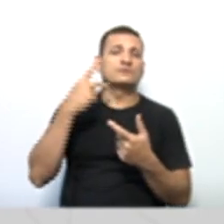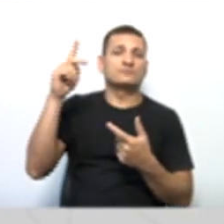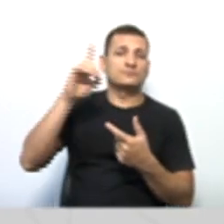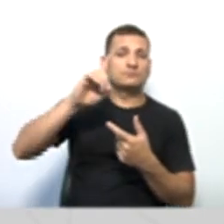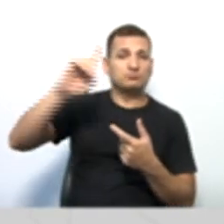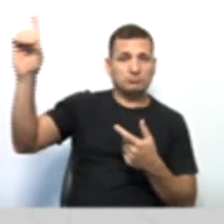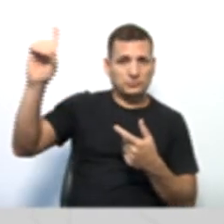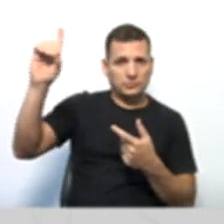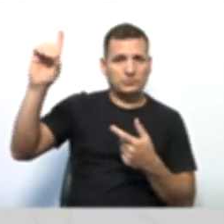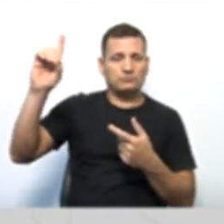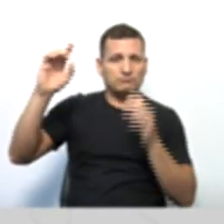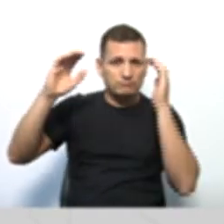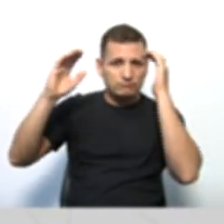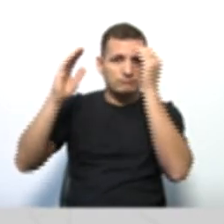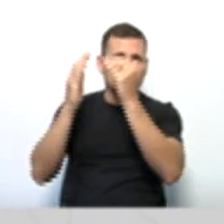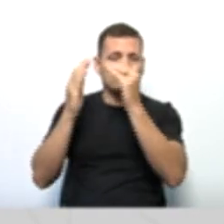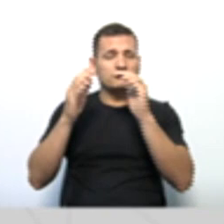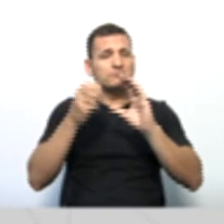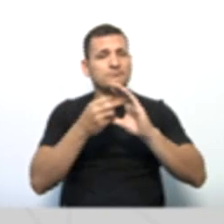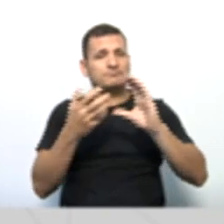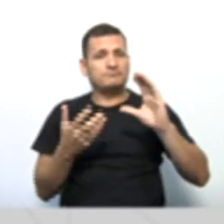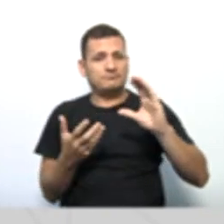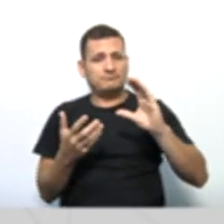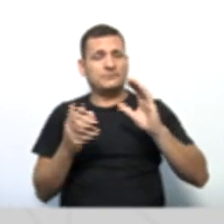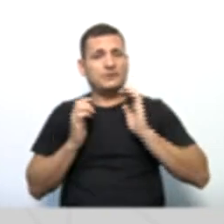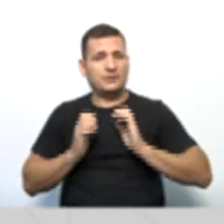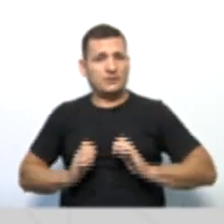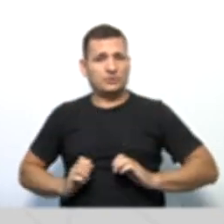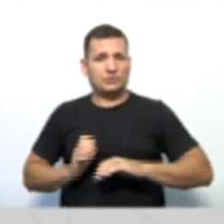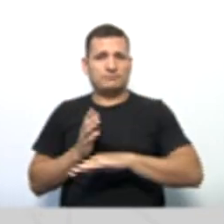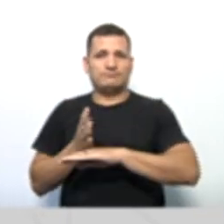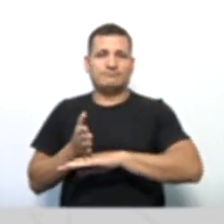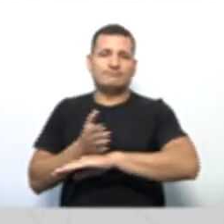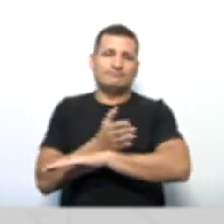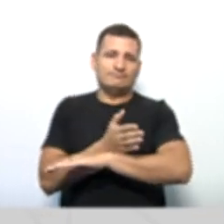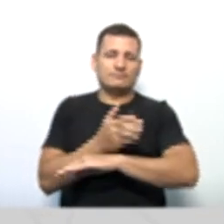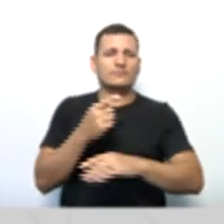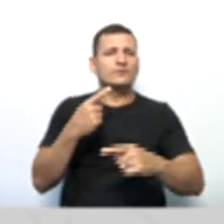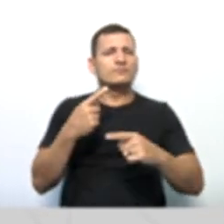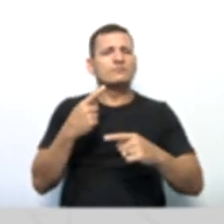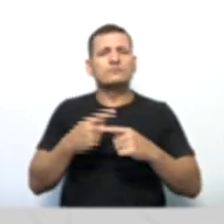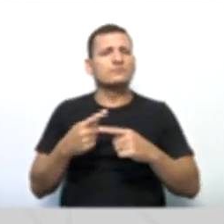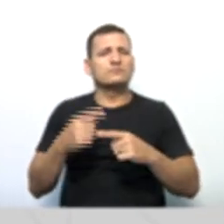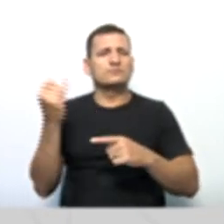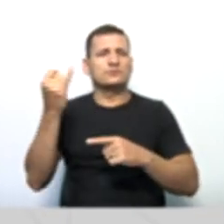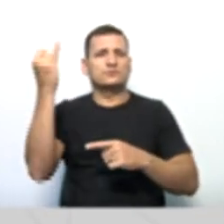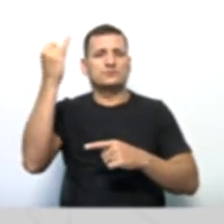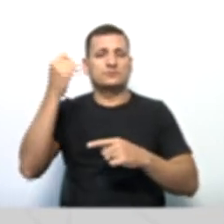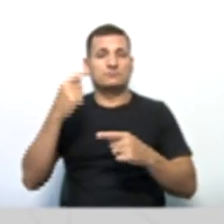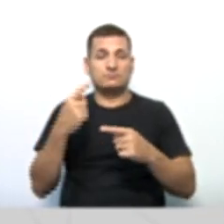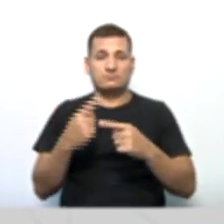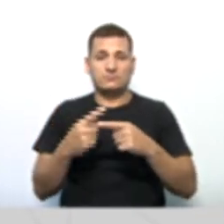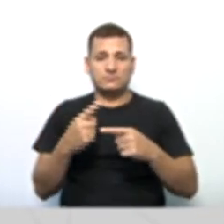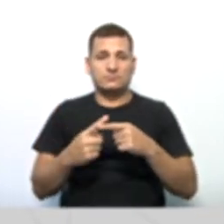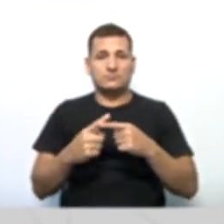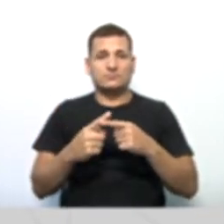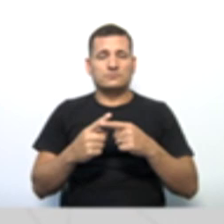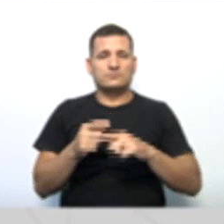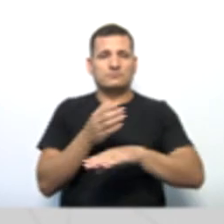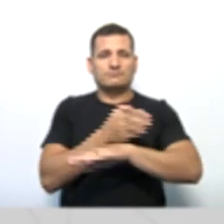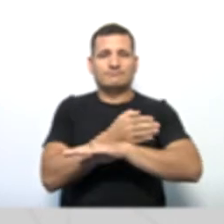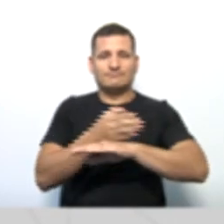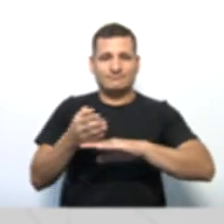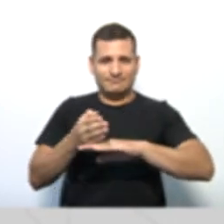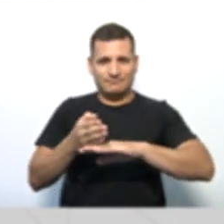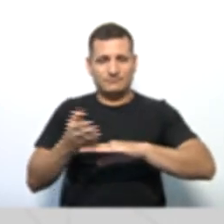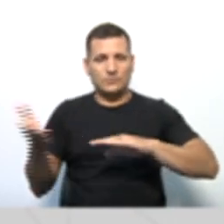características da ética medieval. E por que isso é importante? Porque quando surge o período moderno, em que se faz esse